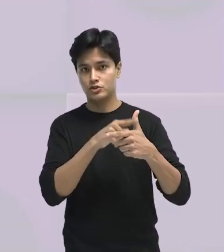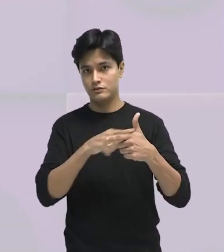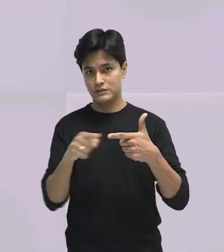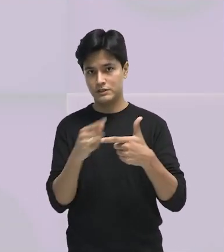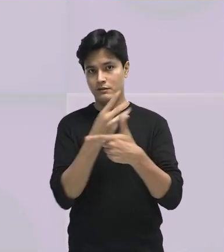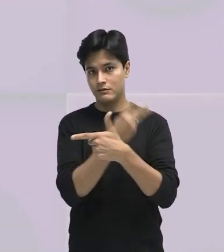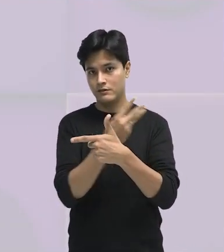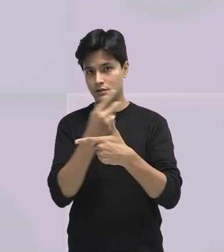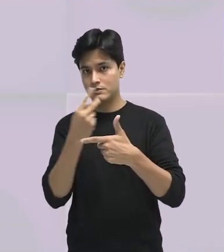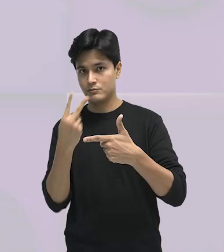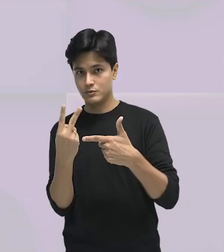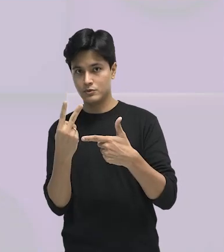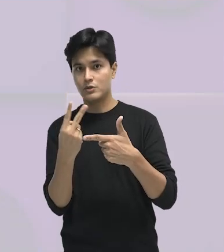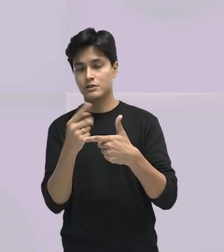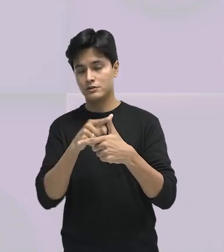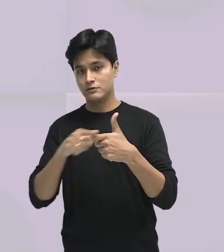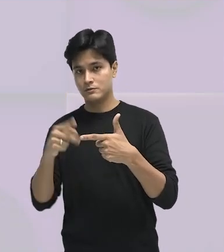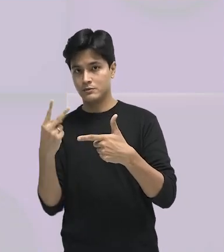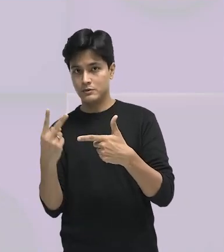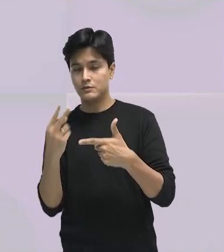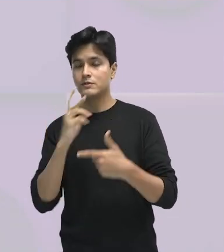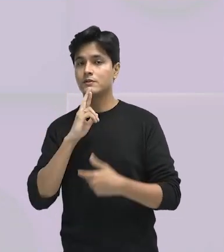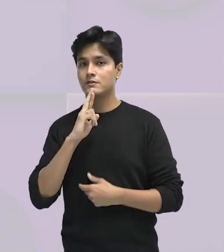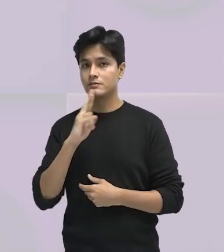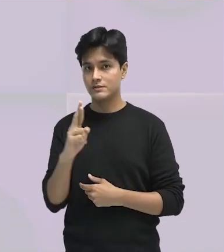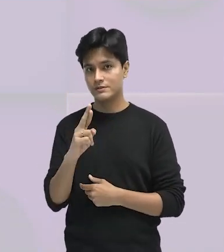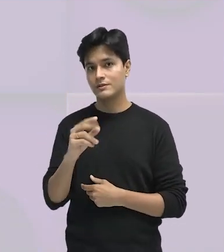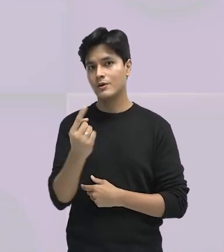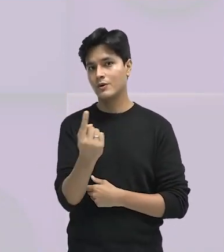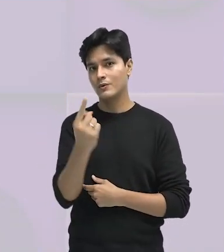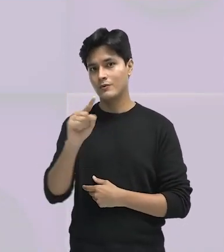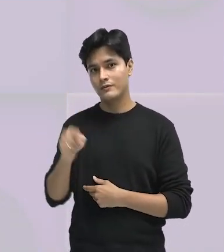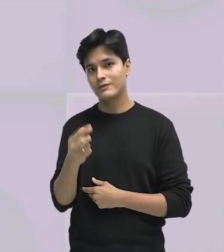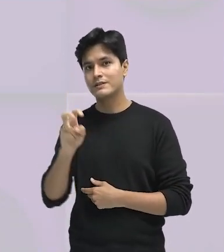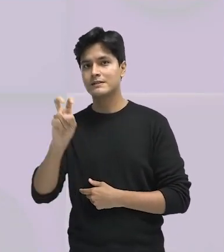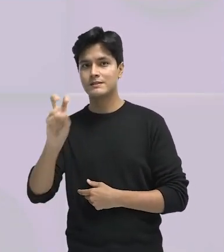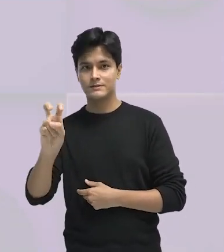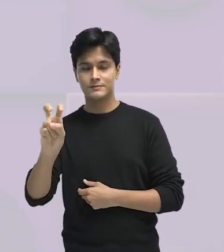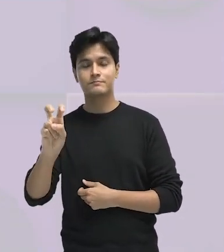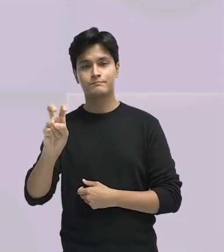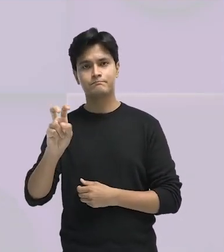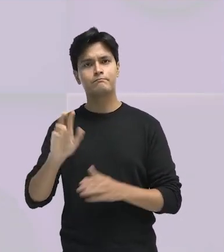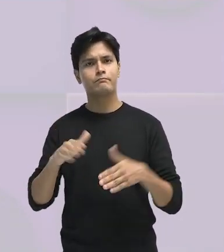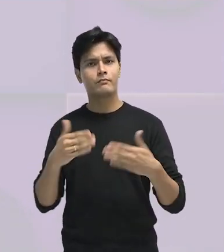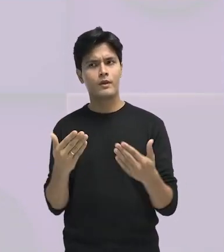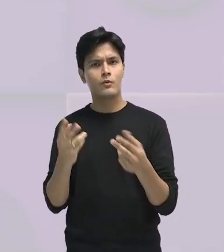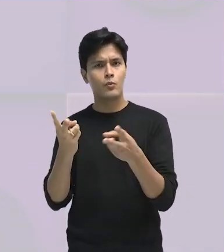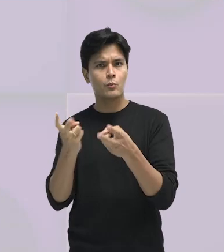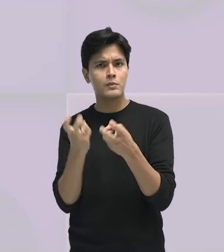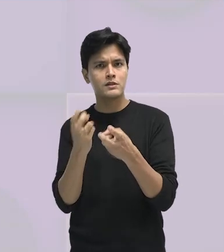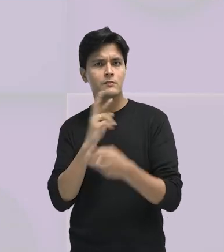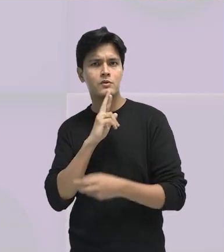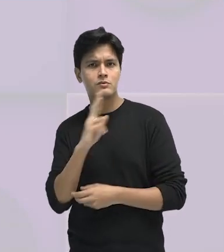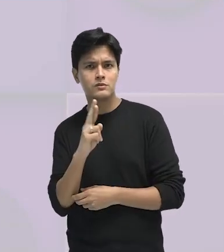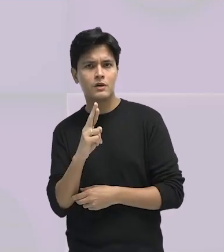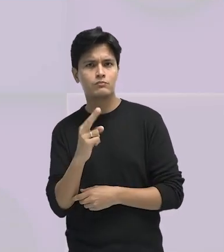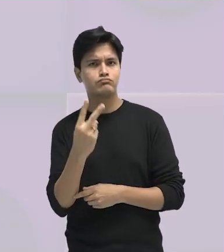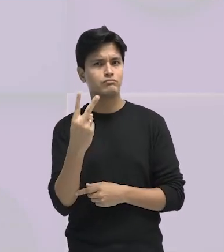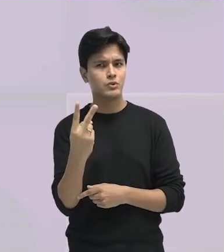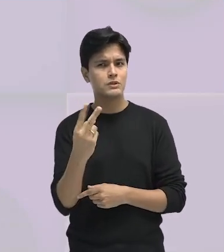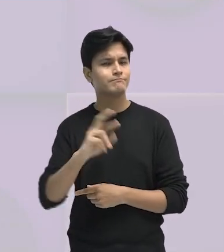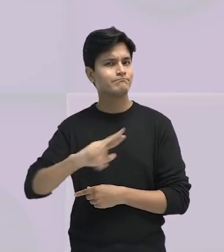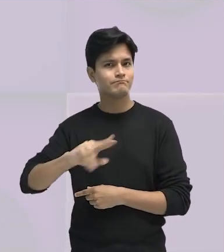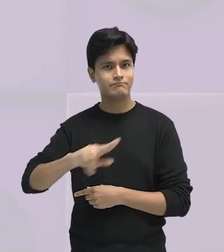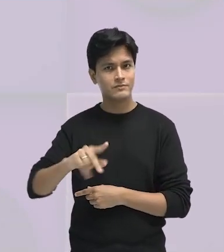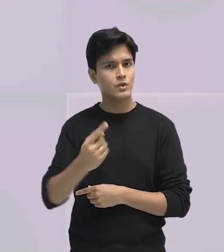por 2, 3 dividido por 2, o resultado é 1,5. Então, veja que o resultado nem é 2 e